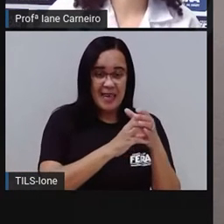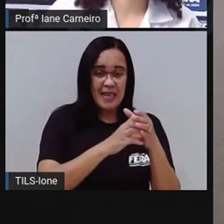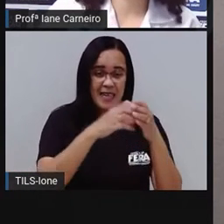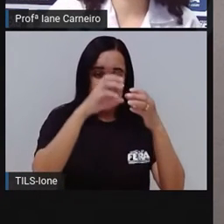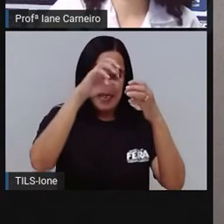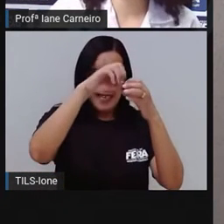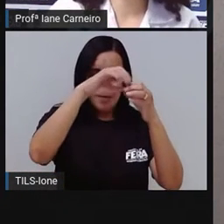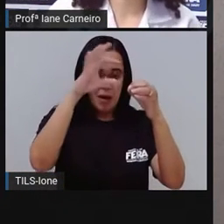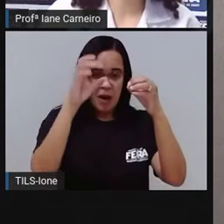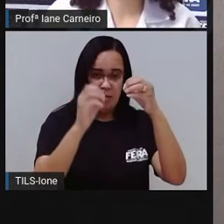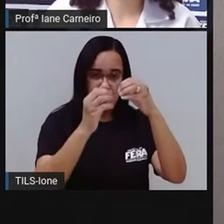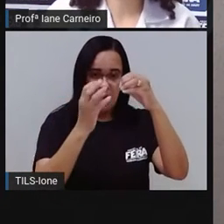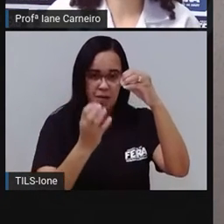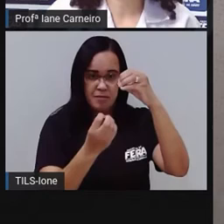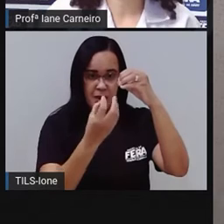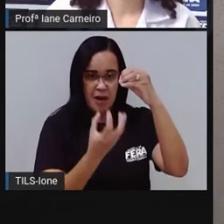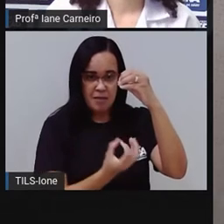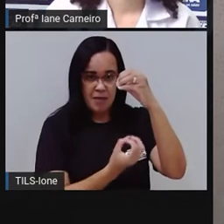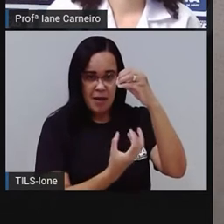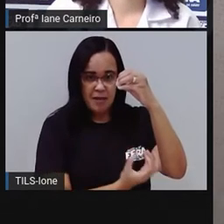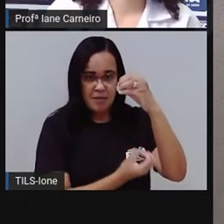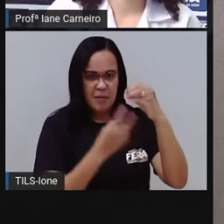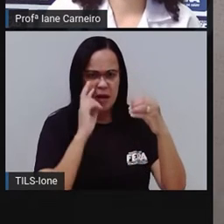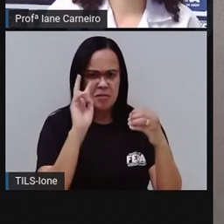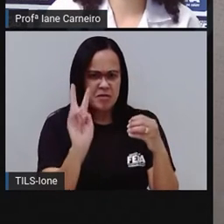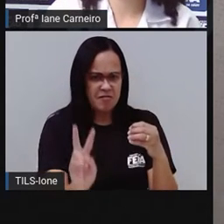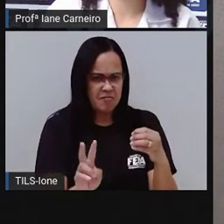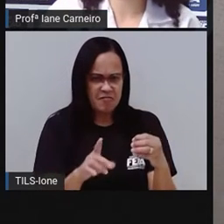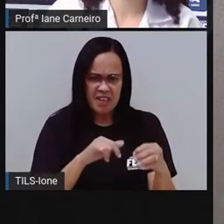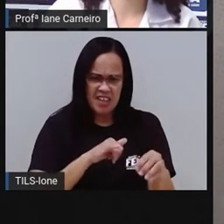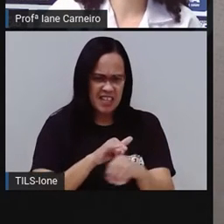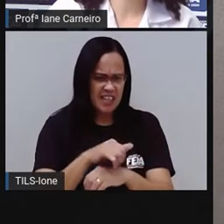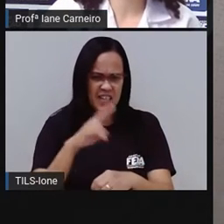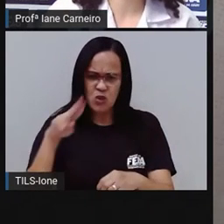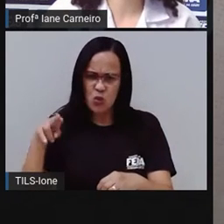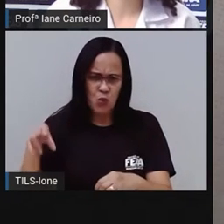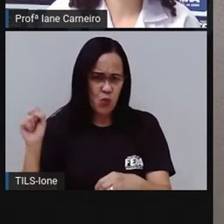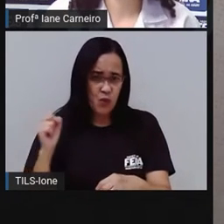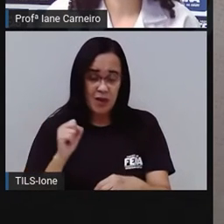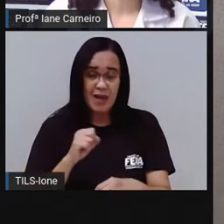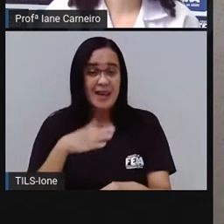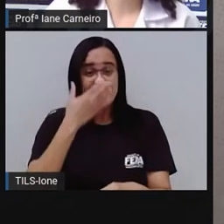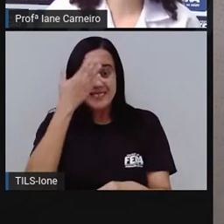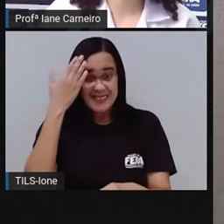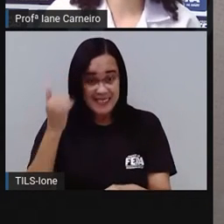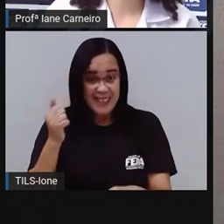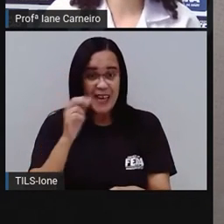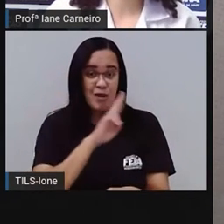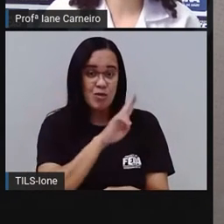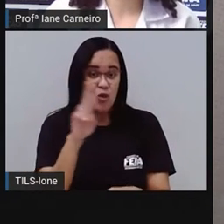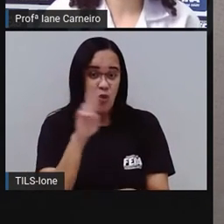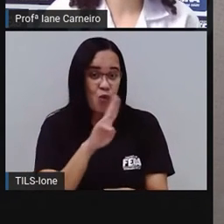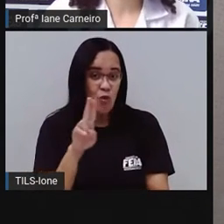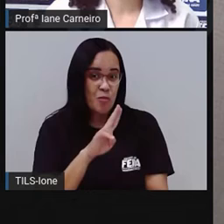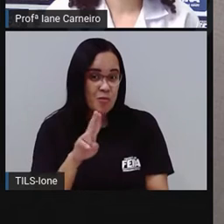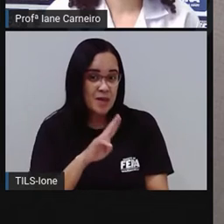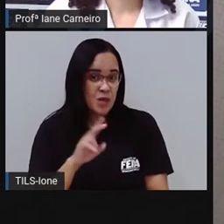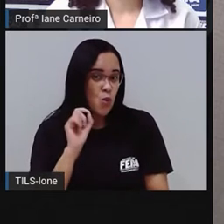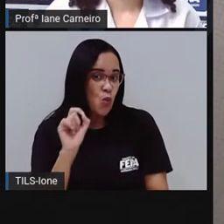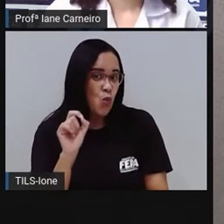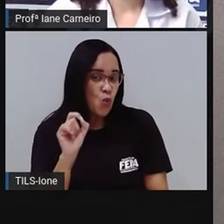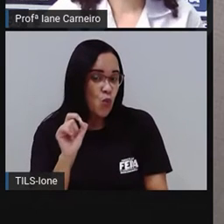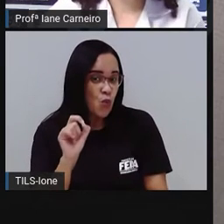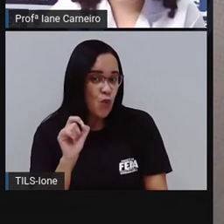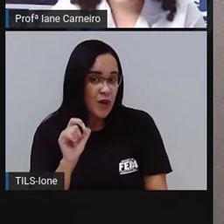quem me vê nunca se engana. E já vai dizendo o nome, que só pode ser a...